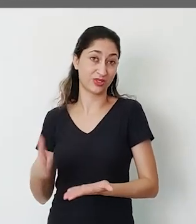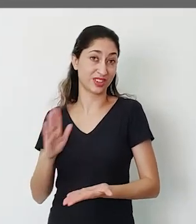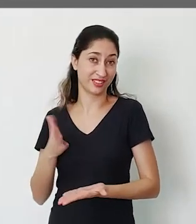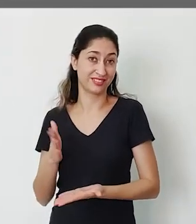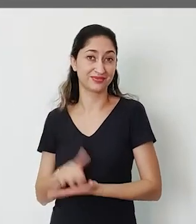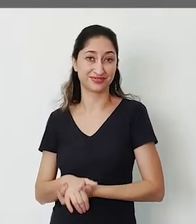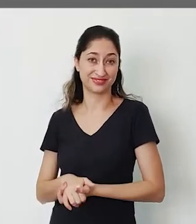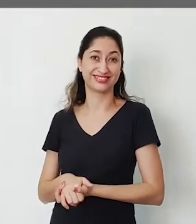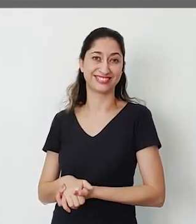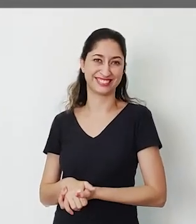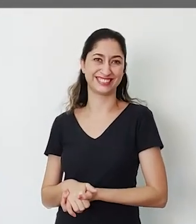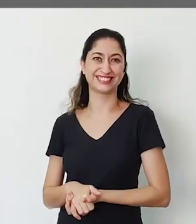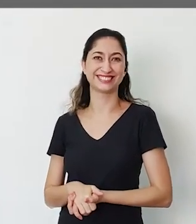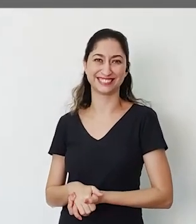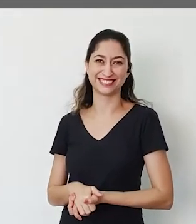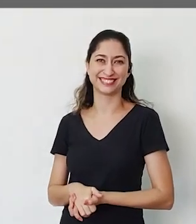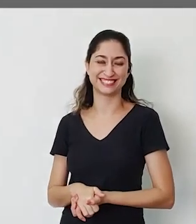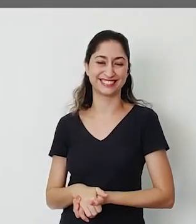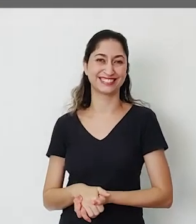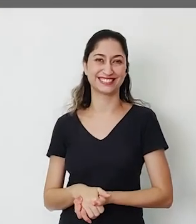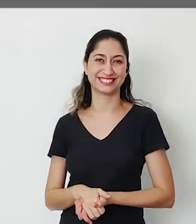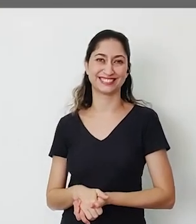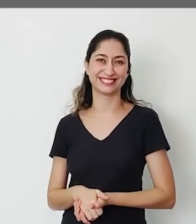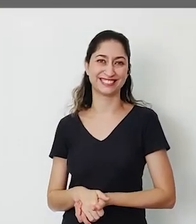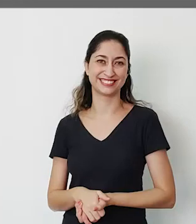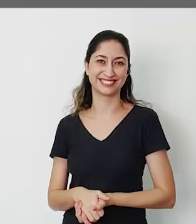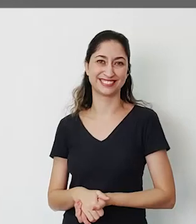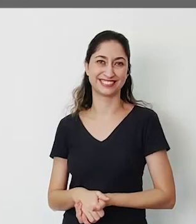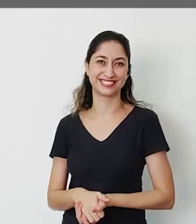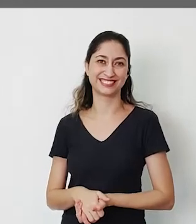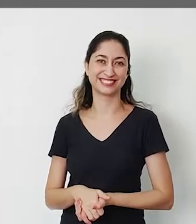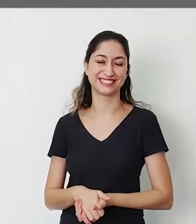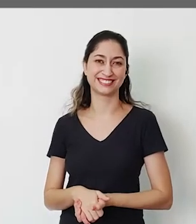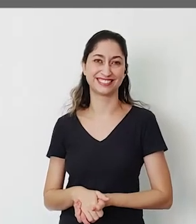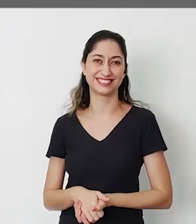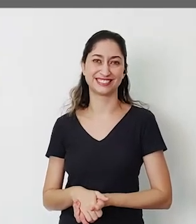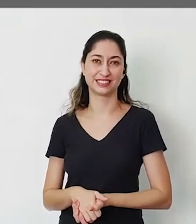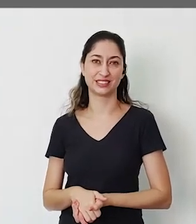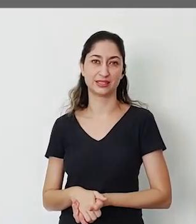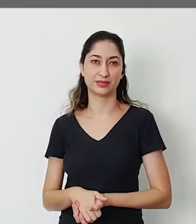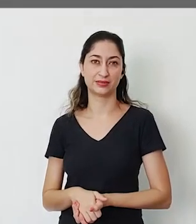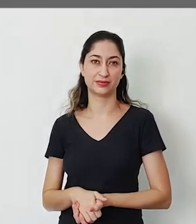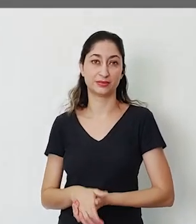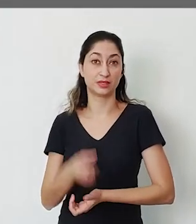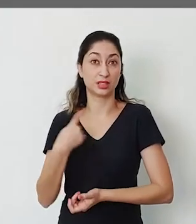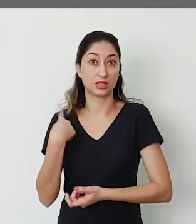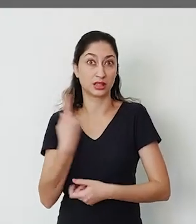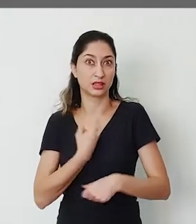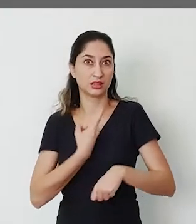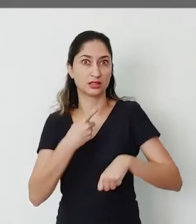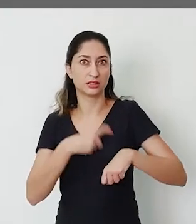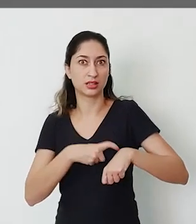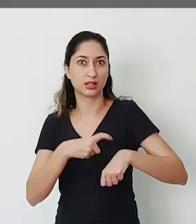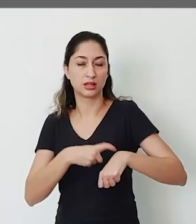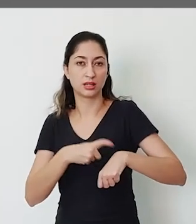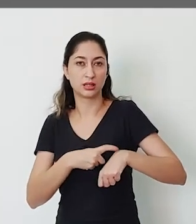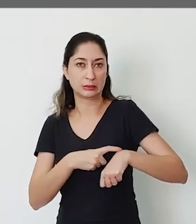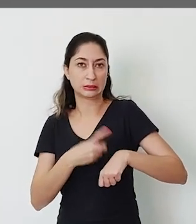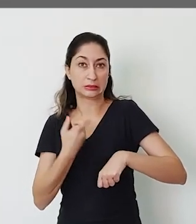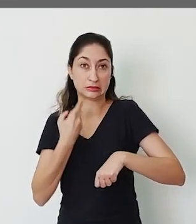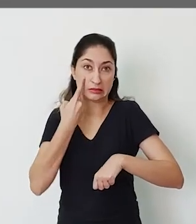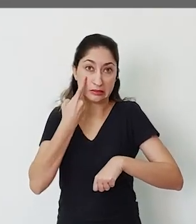época o Cash já andava de skate e fazia alguns troapes no muro, com o nome Canal. E aí foi ali que eu conheci ele,